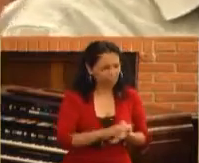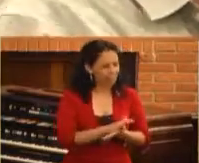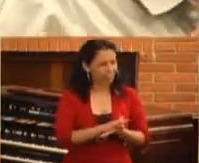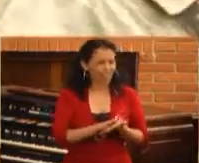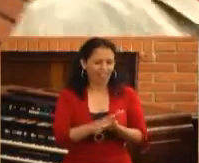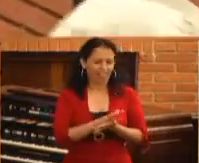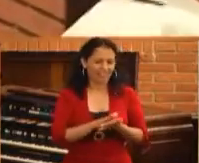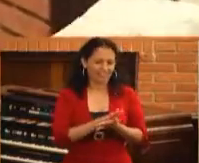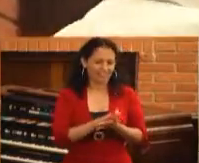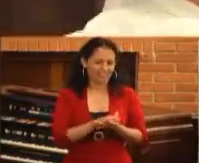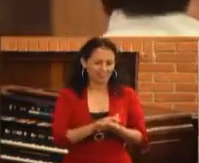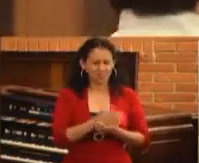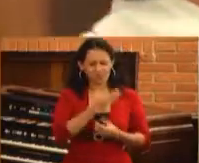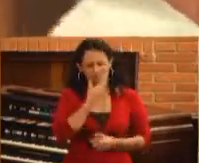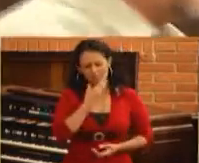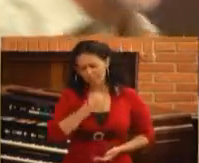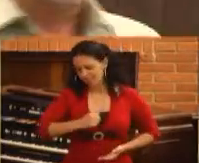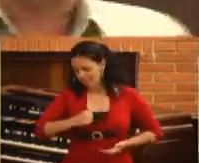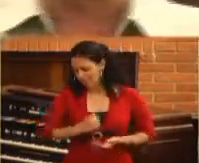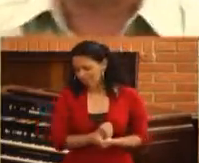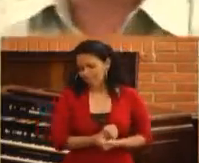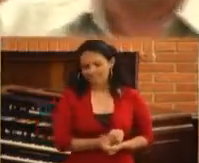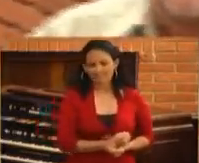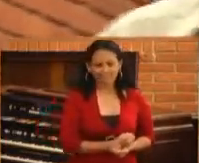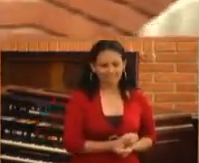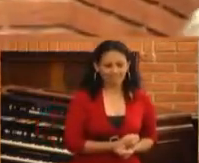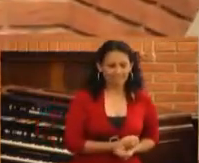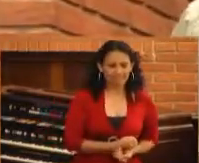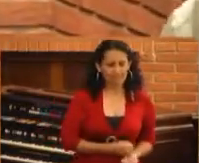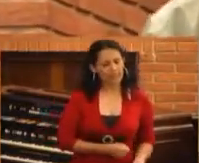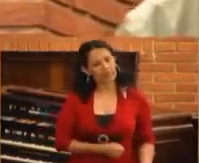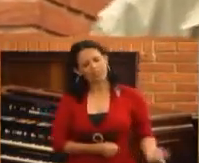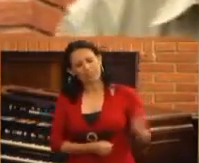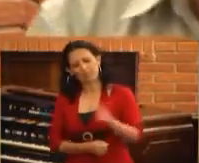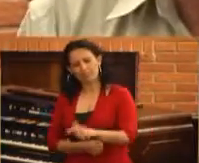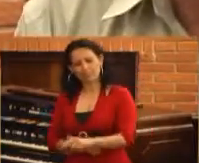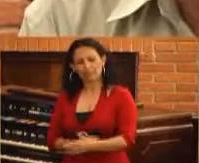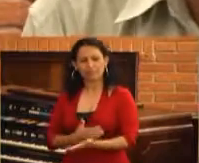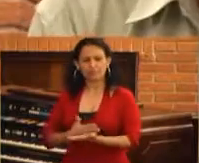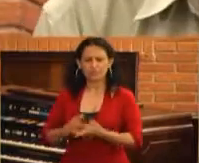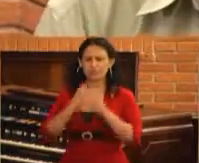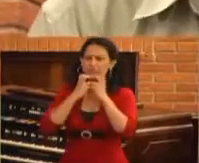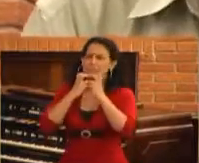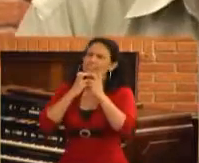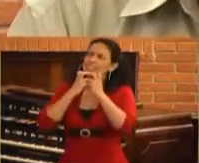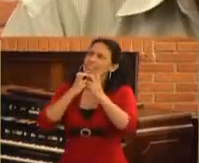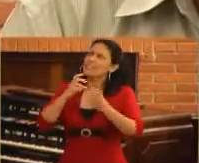Haroldo Hill sai, vai num lugar e começa a clamar ao Senhor. Senhor,